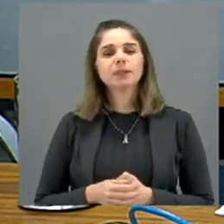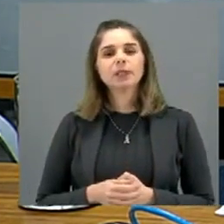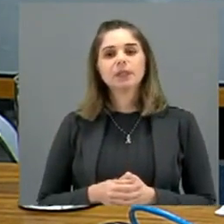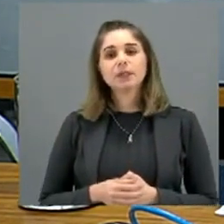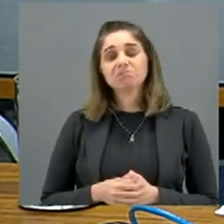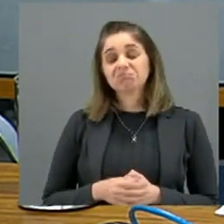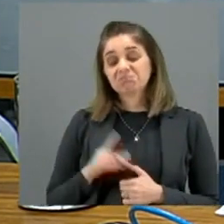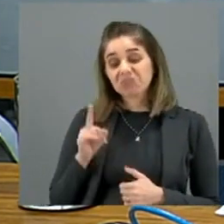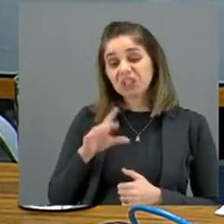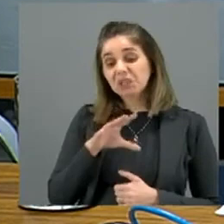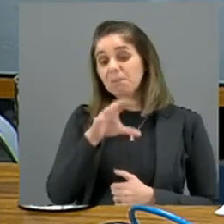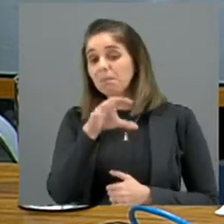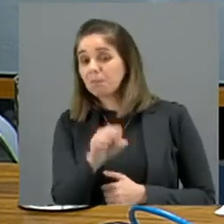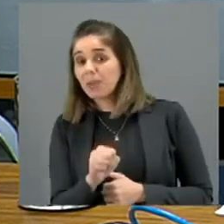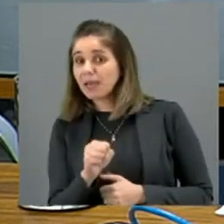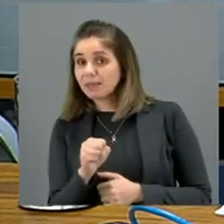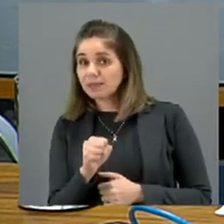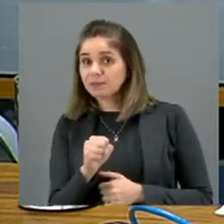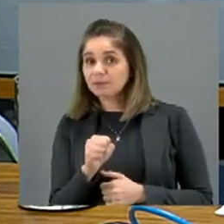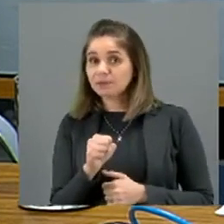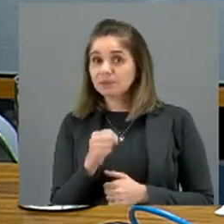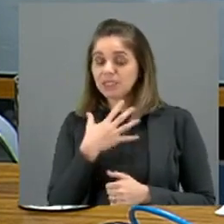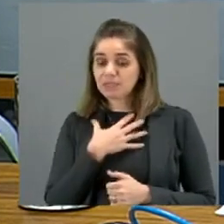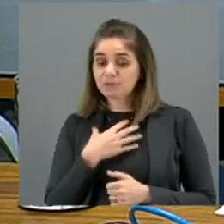filho da senhora e põe dentro de casa.